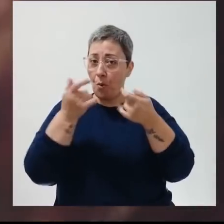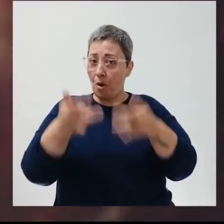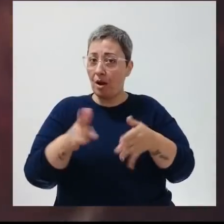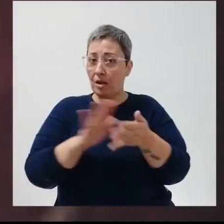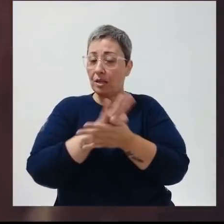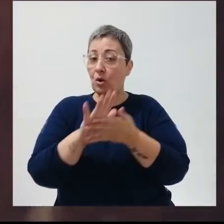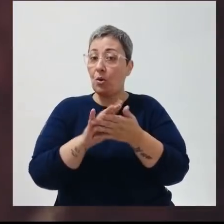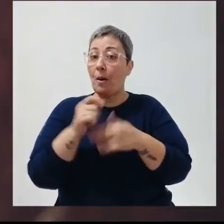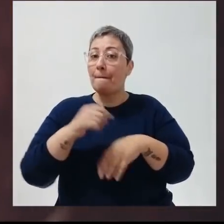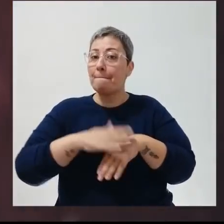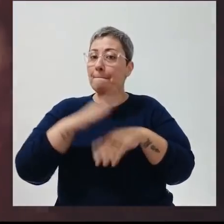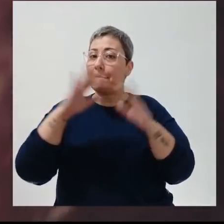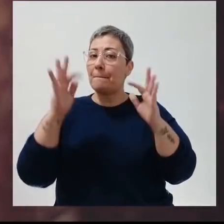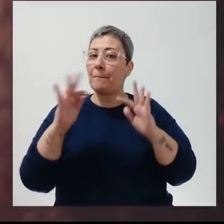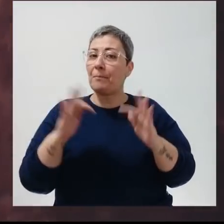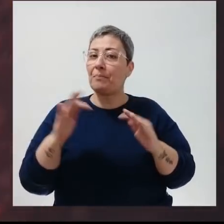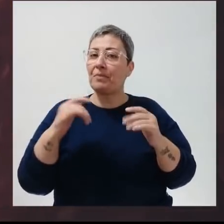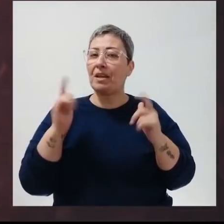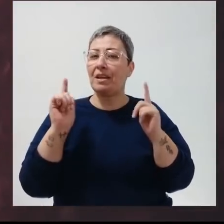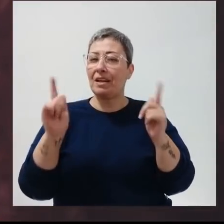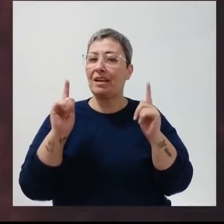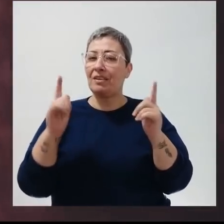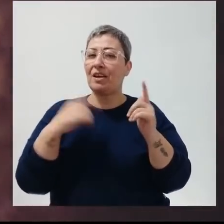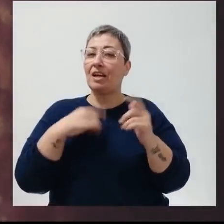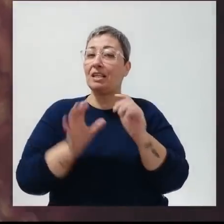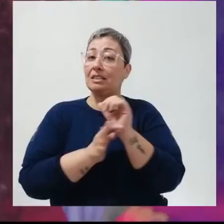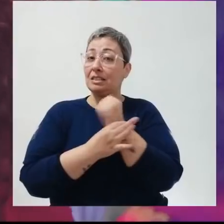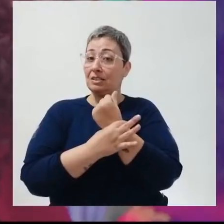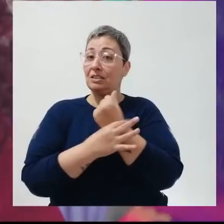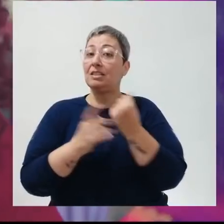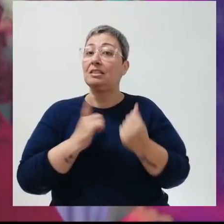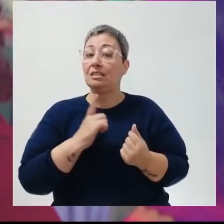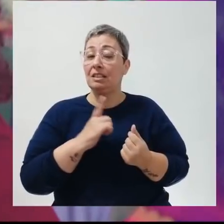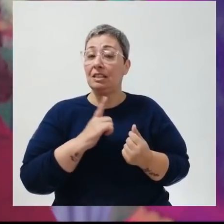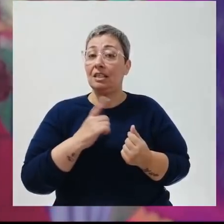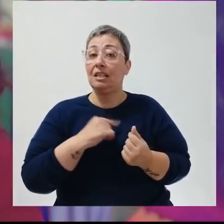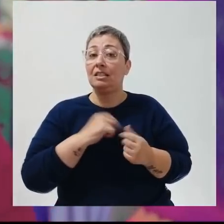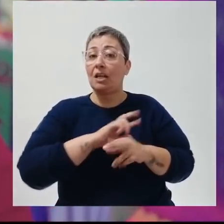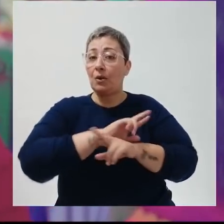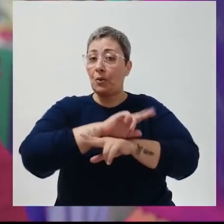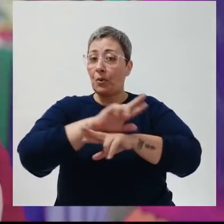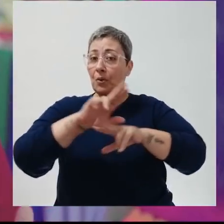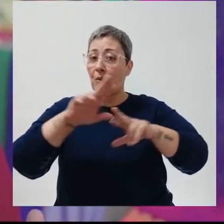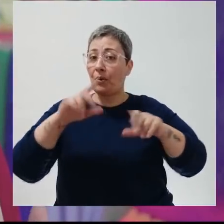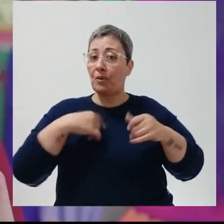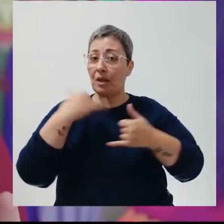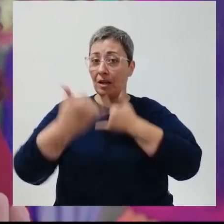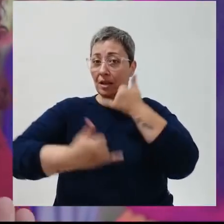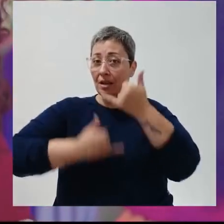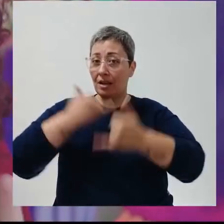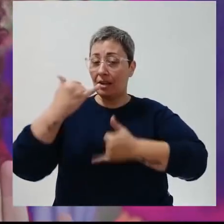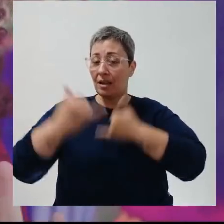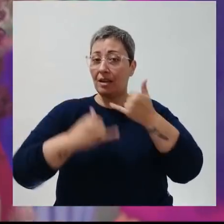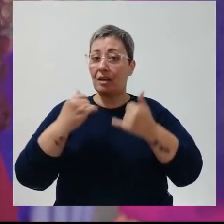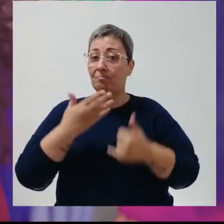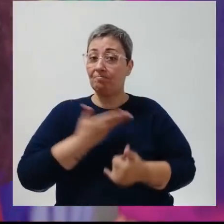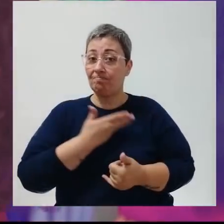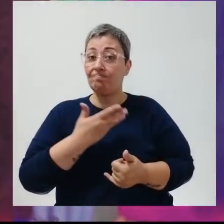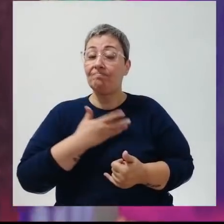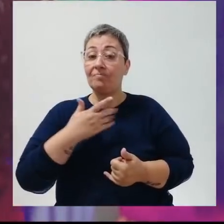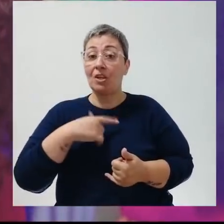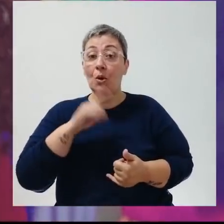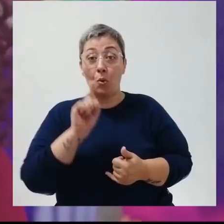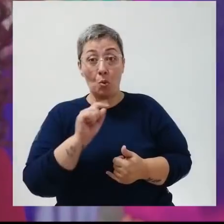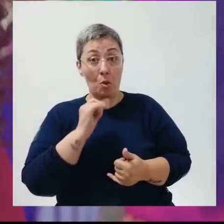pois a gente é mais feliz nas aventuras com segurança. E entre todas essas brincadeiras, meu amigo,